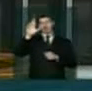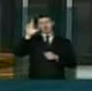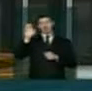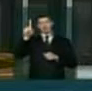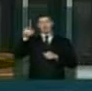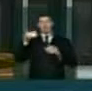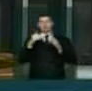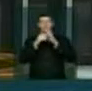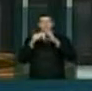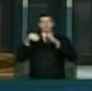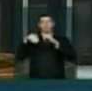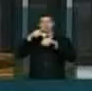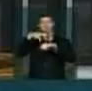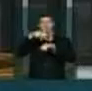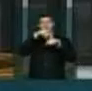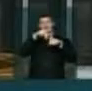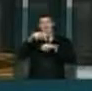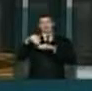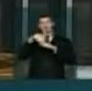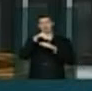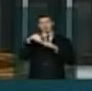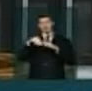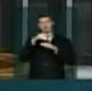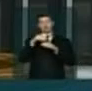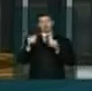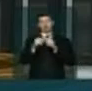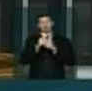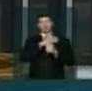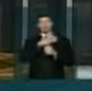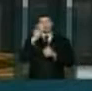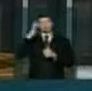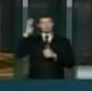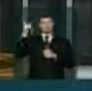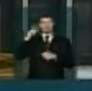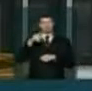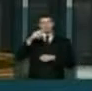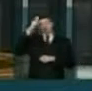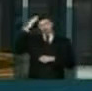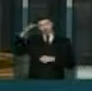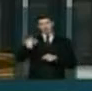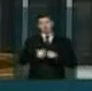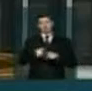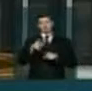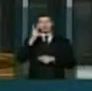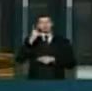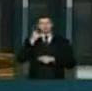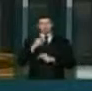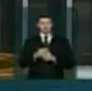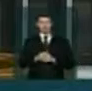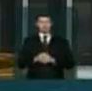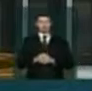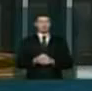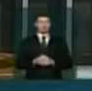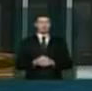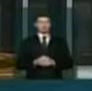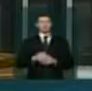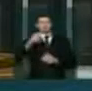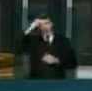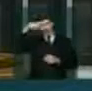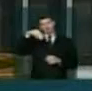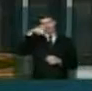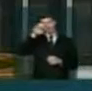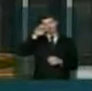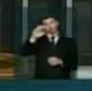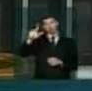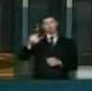de fronteira, à luz do que já foi criado pelo presidente Lula no Paraná e em Fortaleza, no Paraná para o Mercosul e em Fortaleza